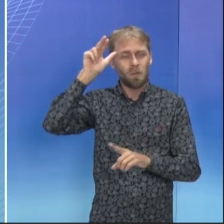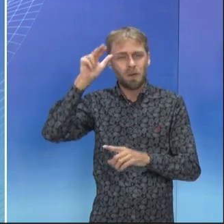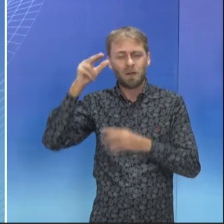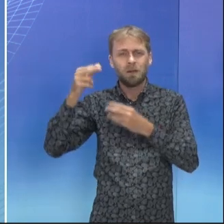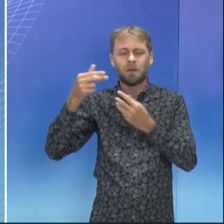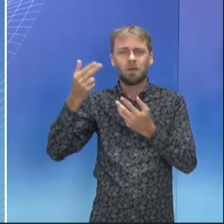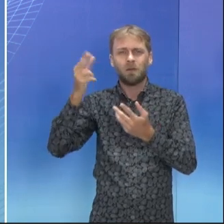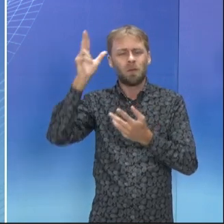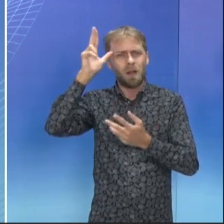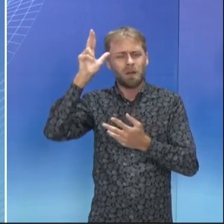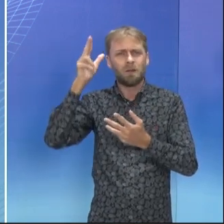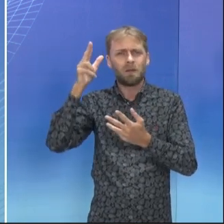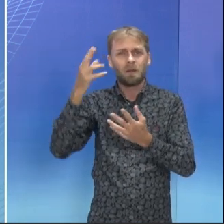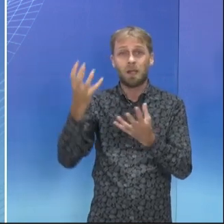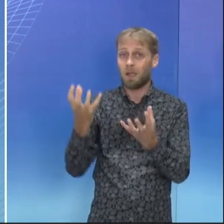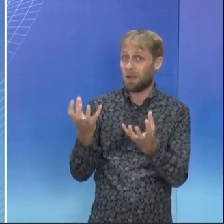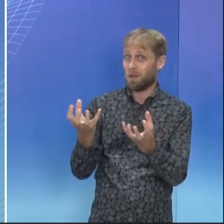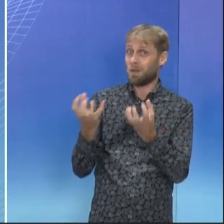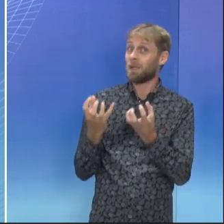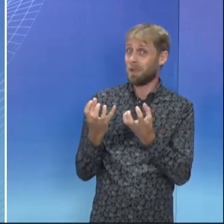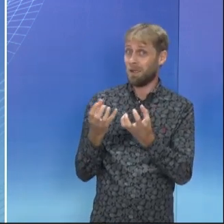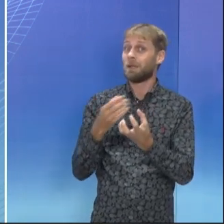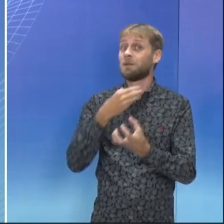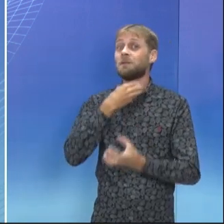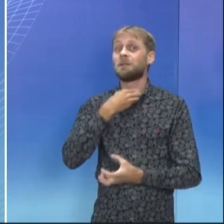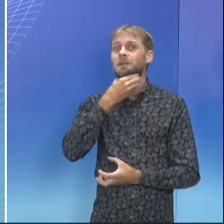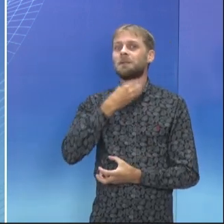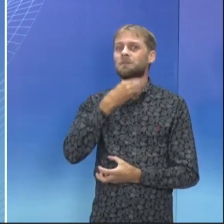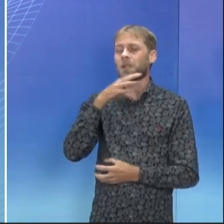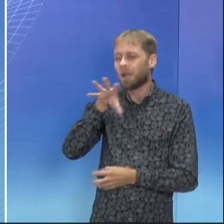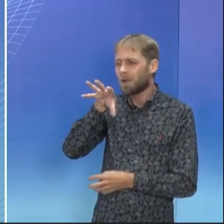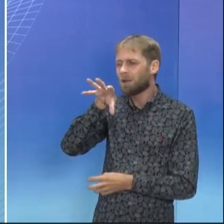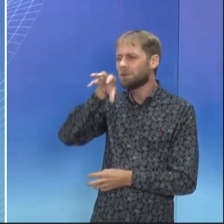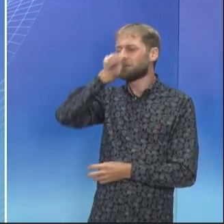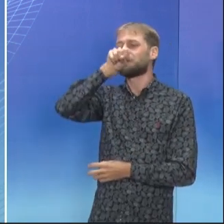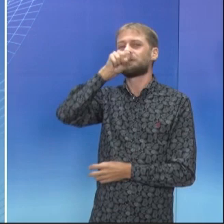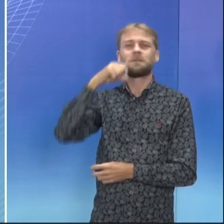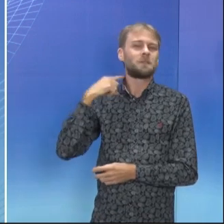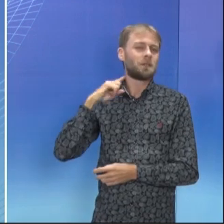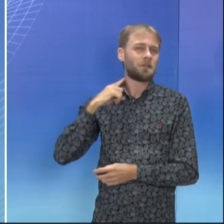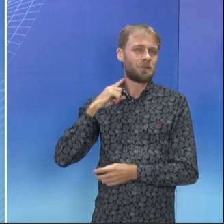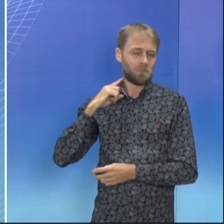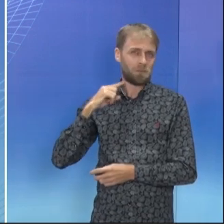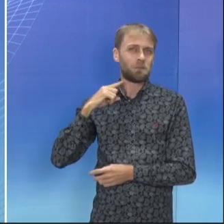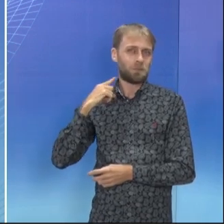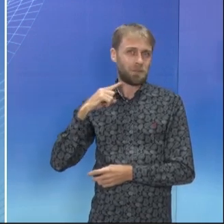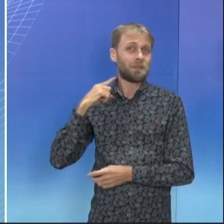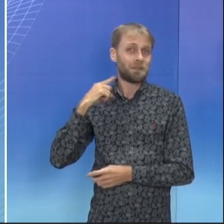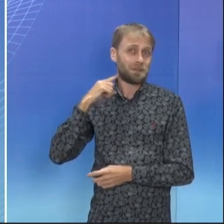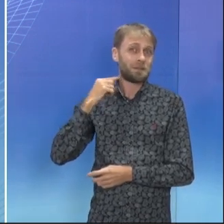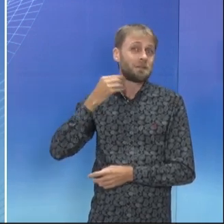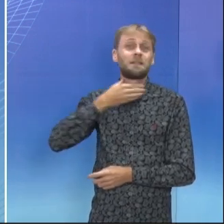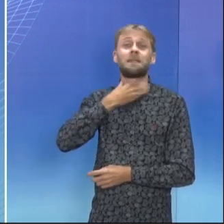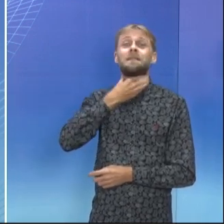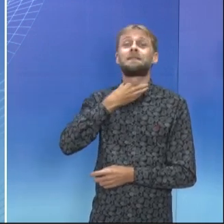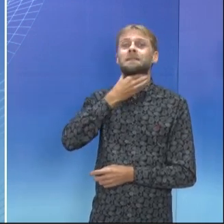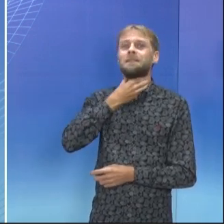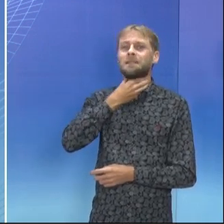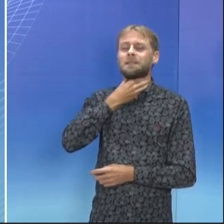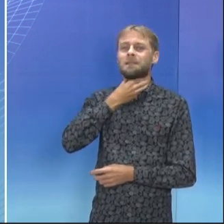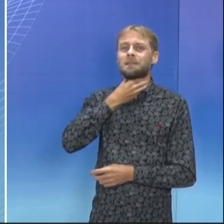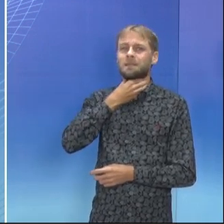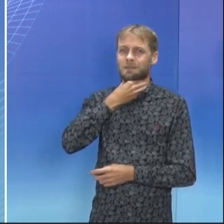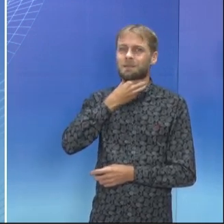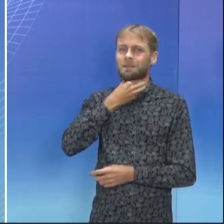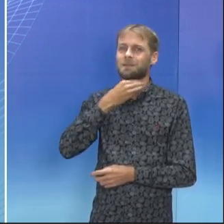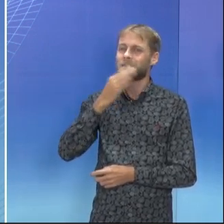querendo dizer o quê? Eu quero respirar o cheiro no teu pescoço, o famoso cheiro no cangote. Quem já